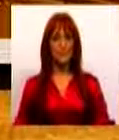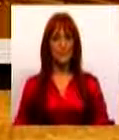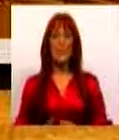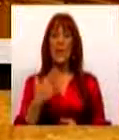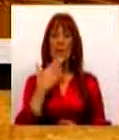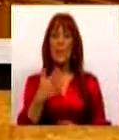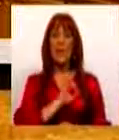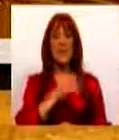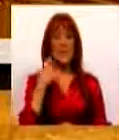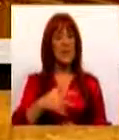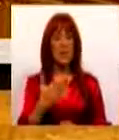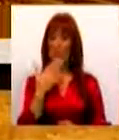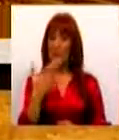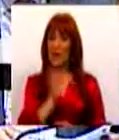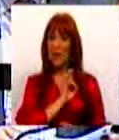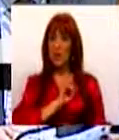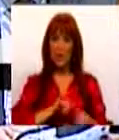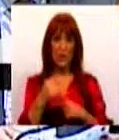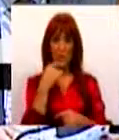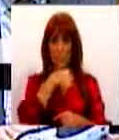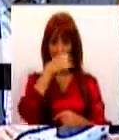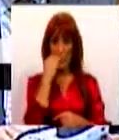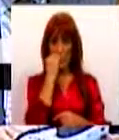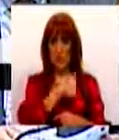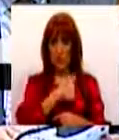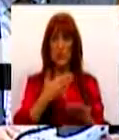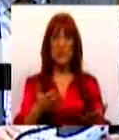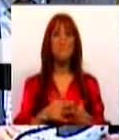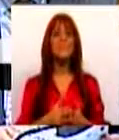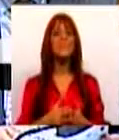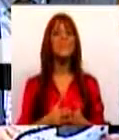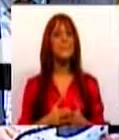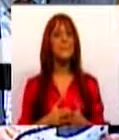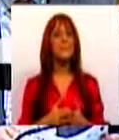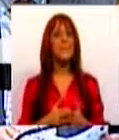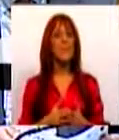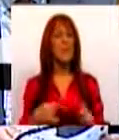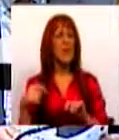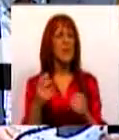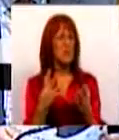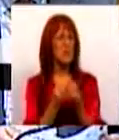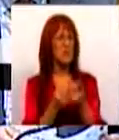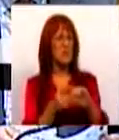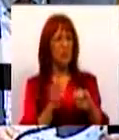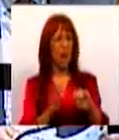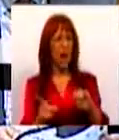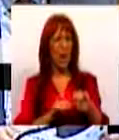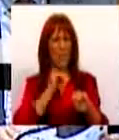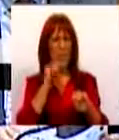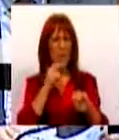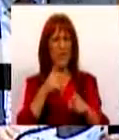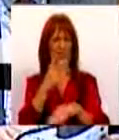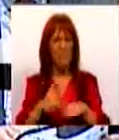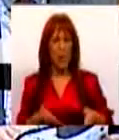Muito obrigado, Sr. Presidente. Muito obrigado, Sr. Deputado Jerónimo de Sousa. Não vou discutir consigo se já estamos ou ainda não estamos a